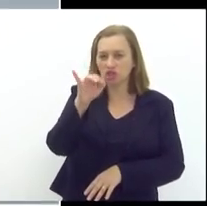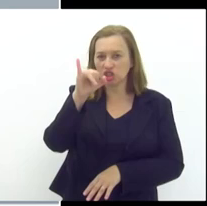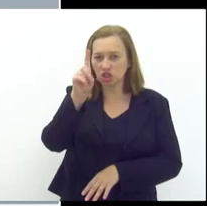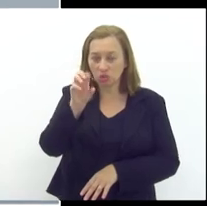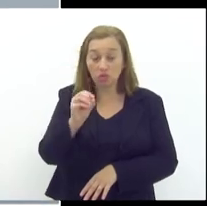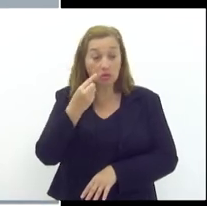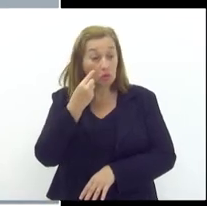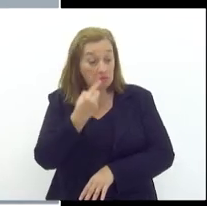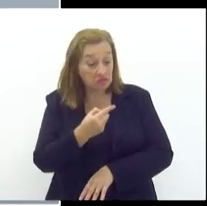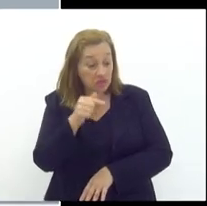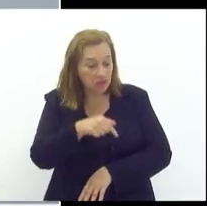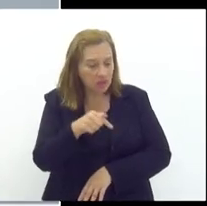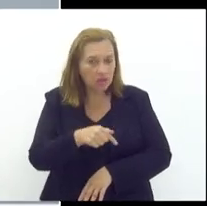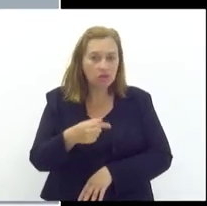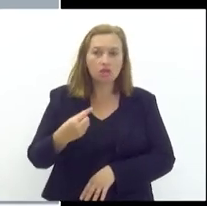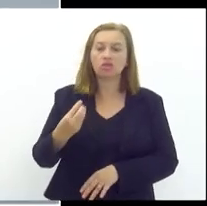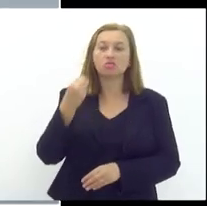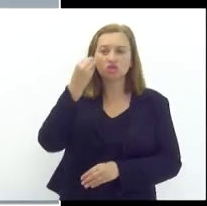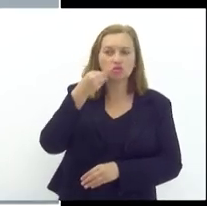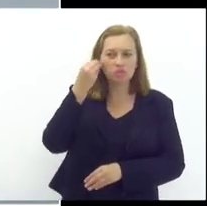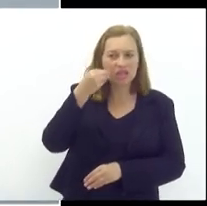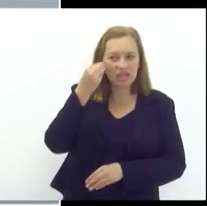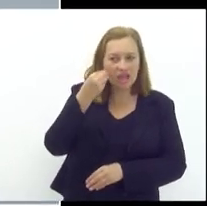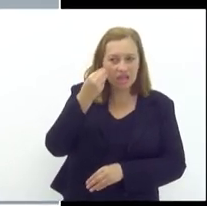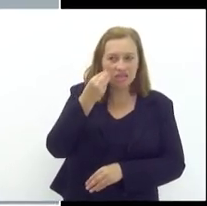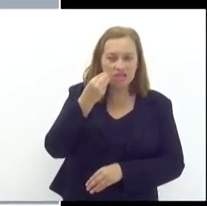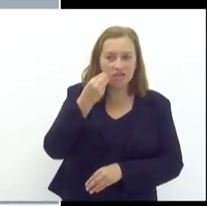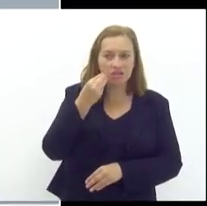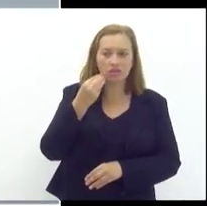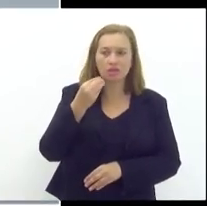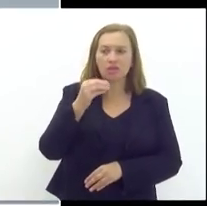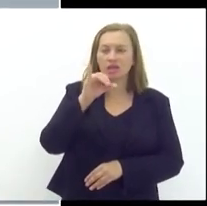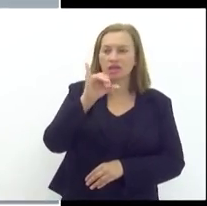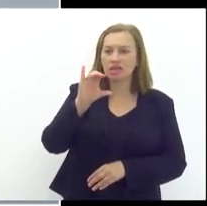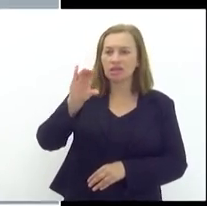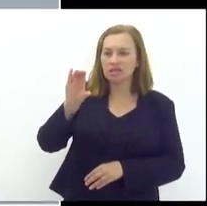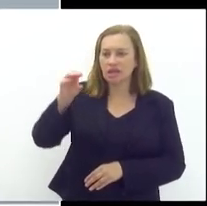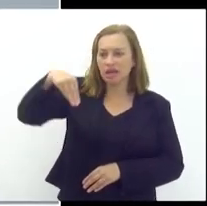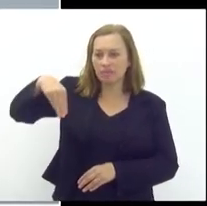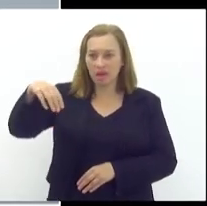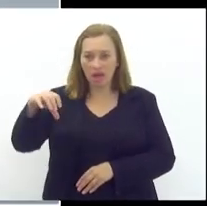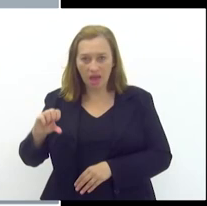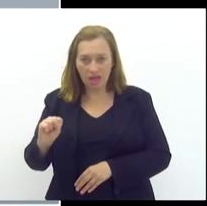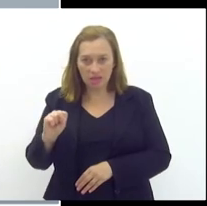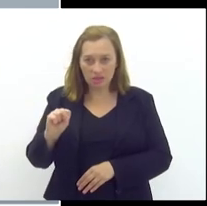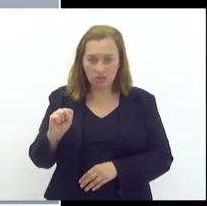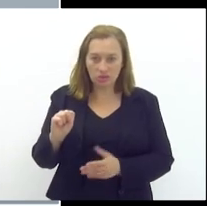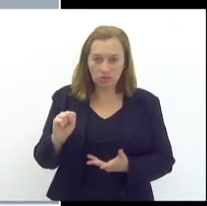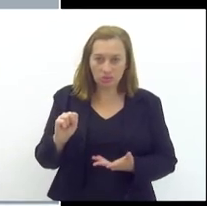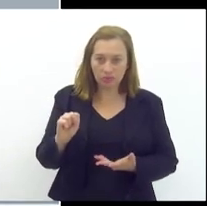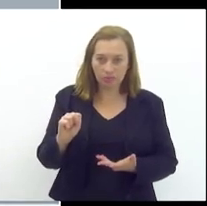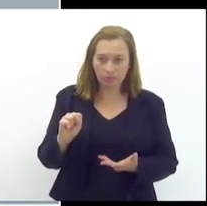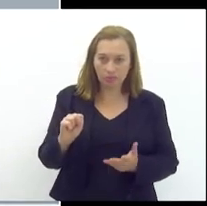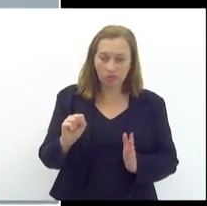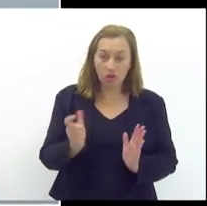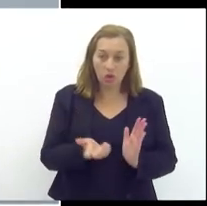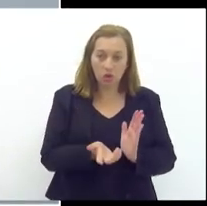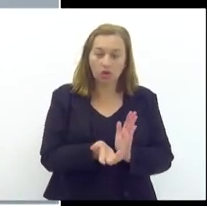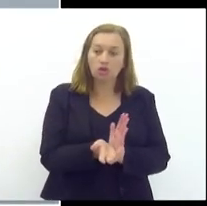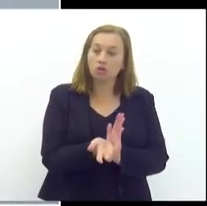vivendo desde que o ICMS apareceu um Manicômio tributário